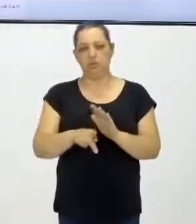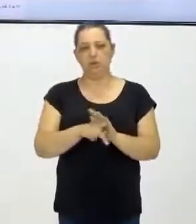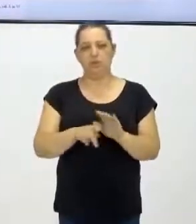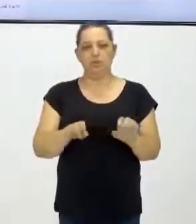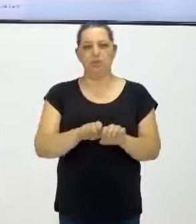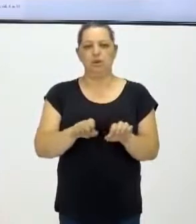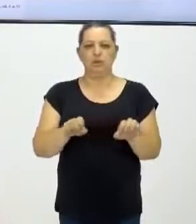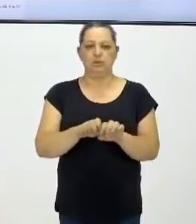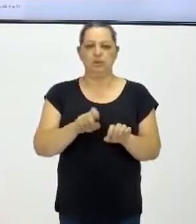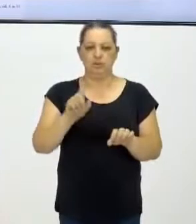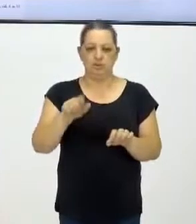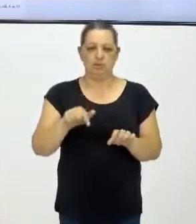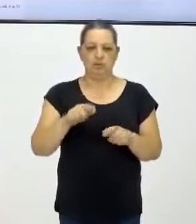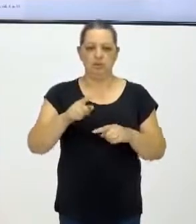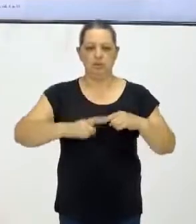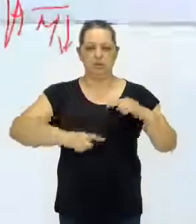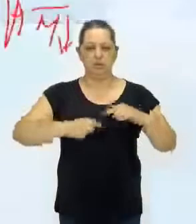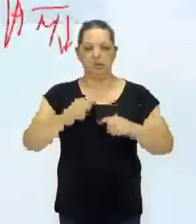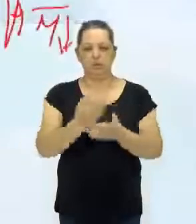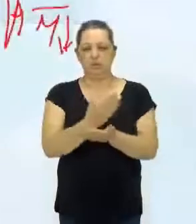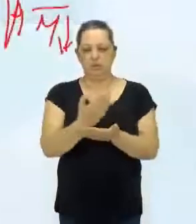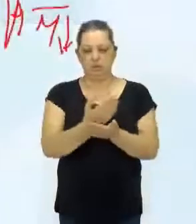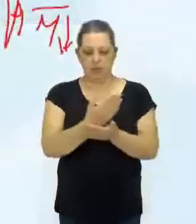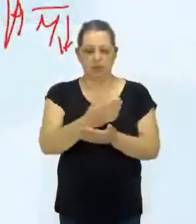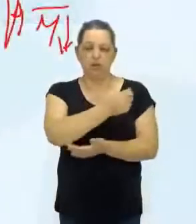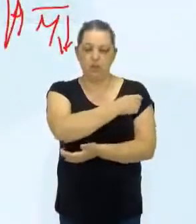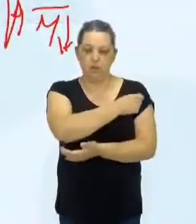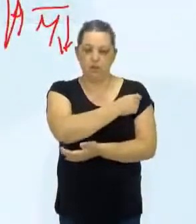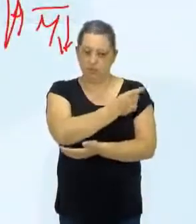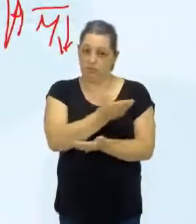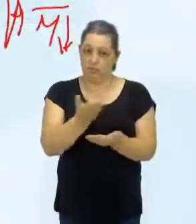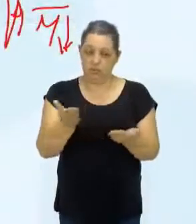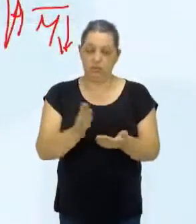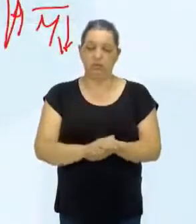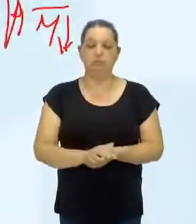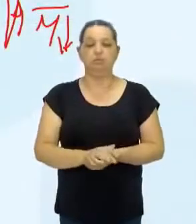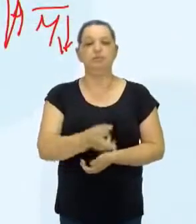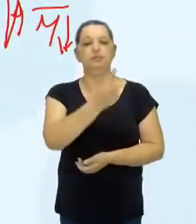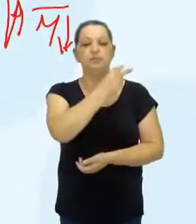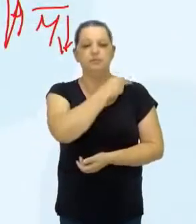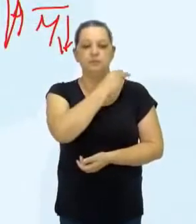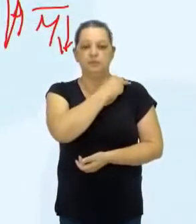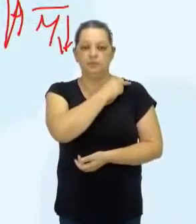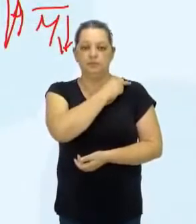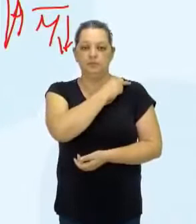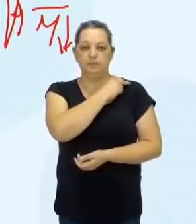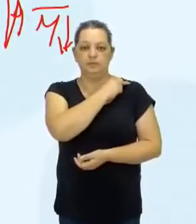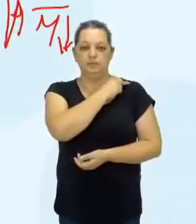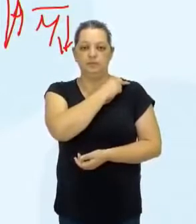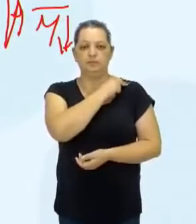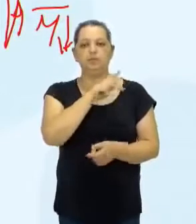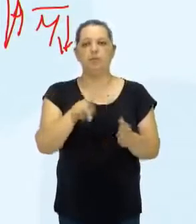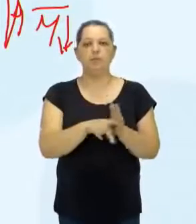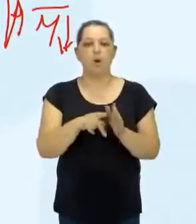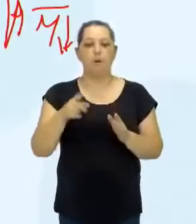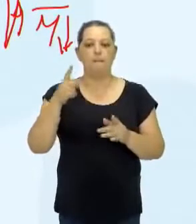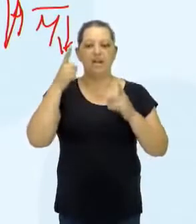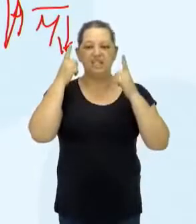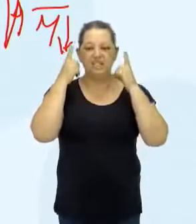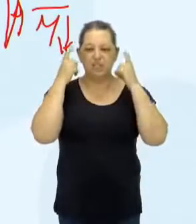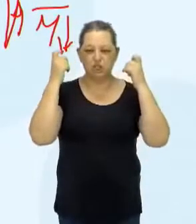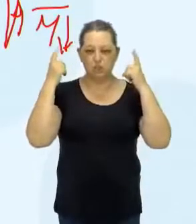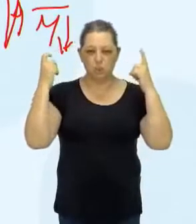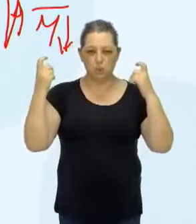equação. Só, e esse material está no caderno de vocês, no caderno do aluno, tá? De vocês aí, da segunda série, que fala sobre ondas